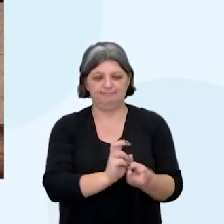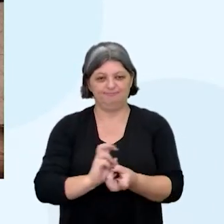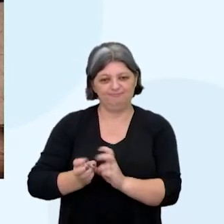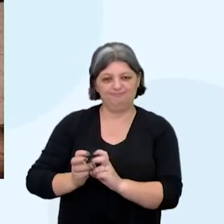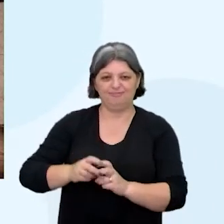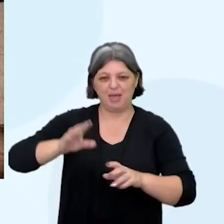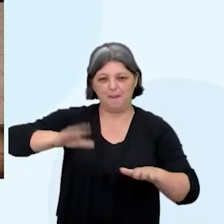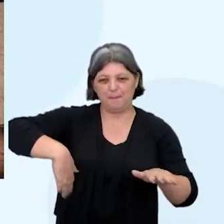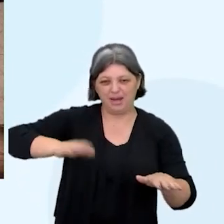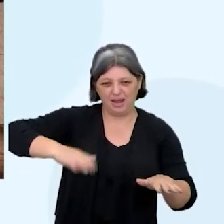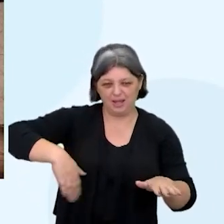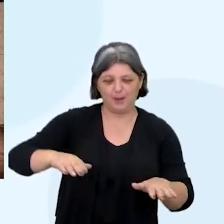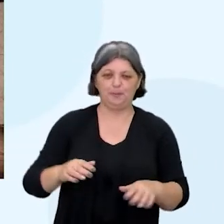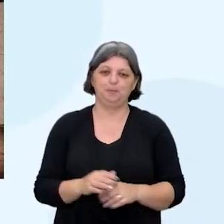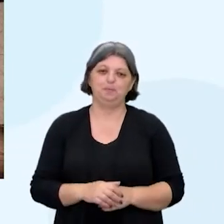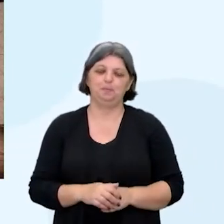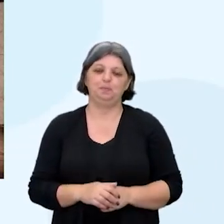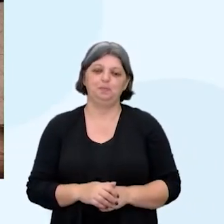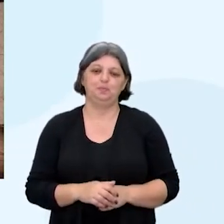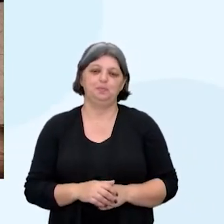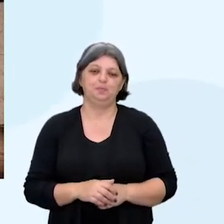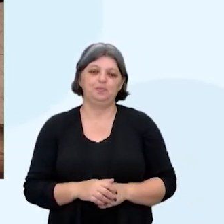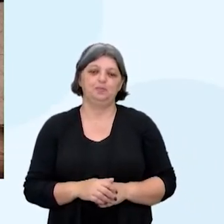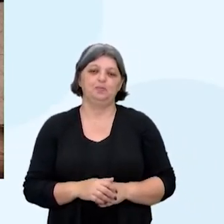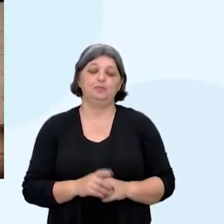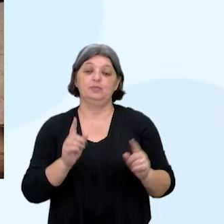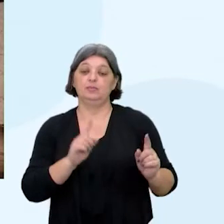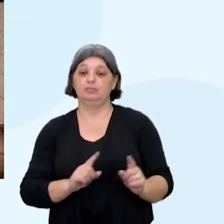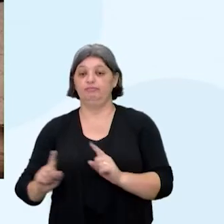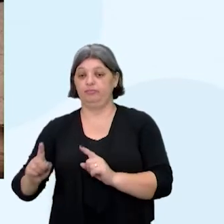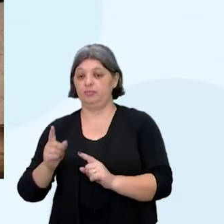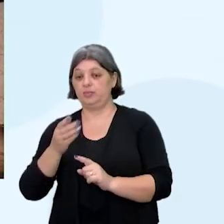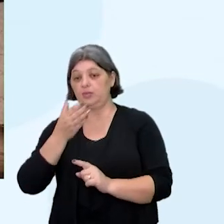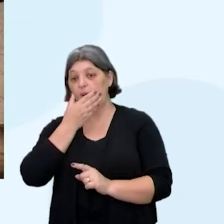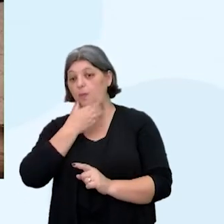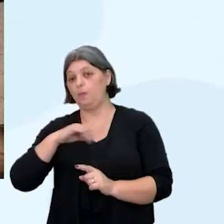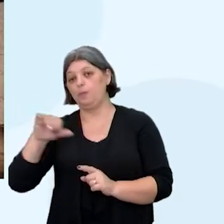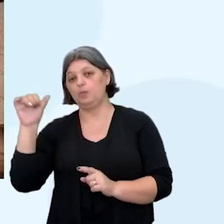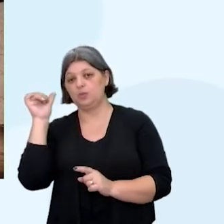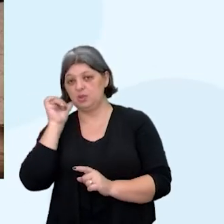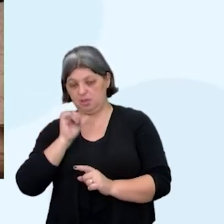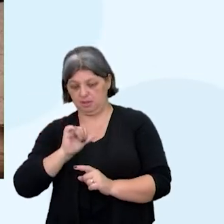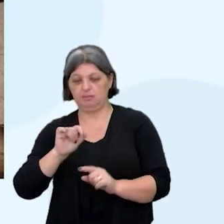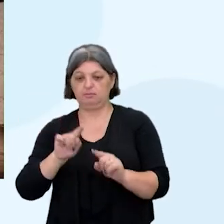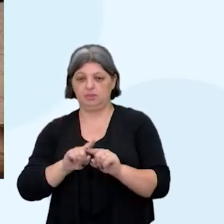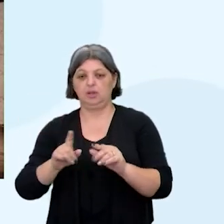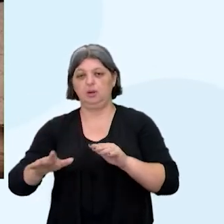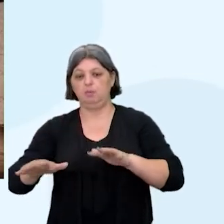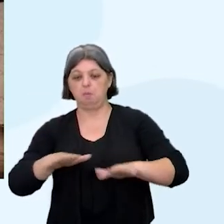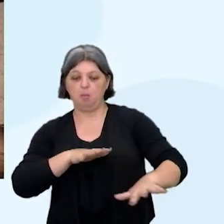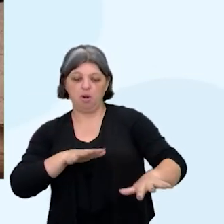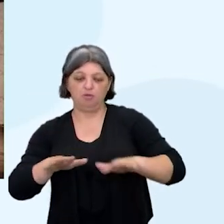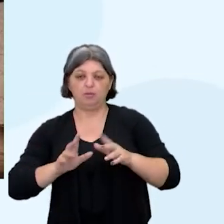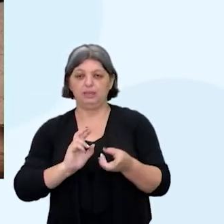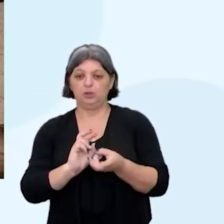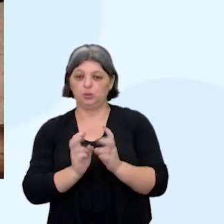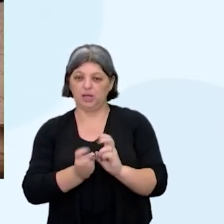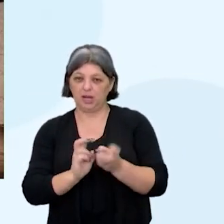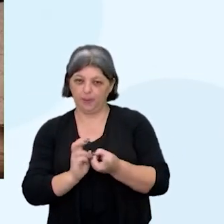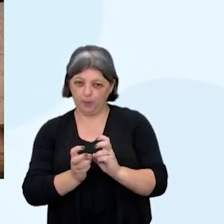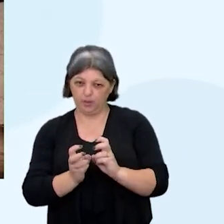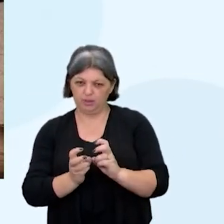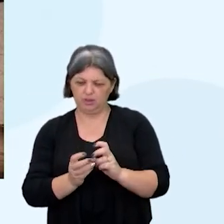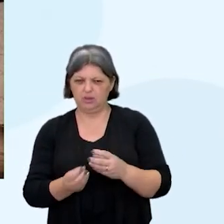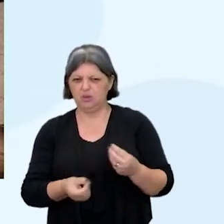capoeira. Ao lado, uma mulher e um homem mostrando o movimento da capoeira, tá? E o que